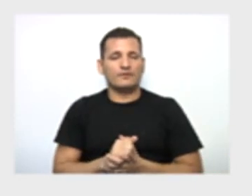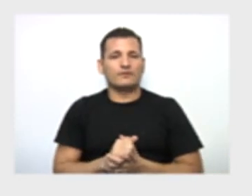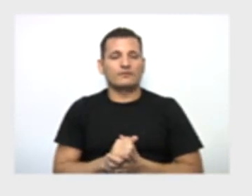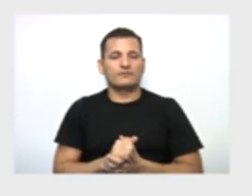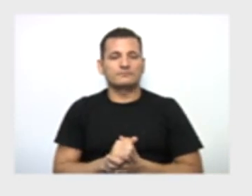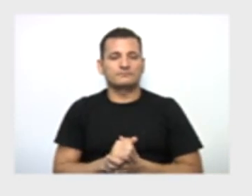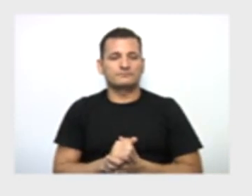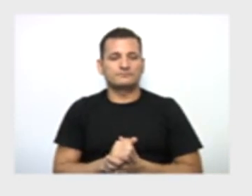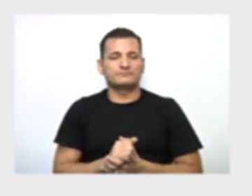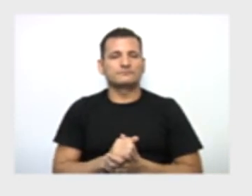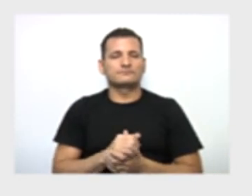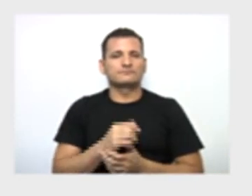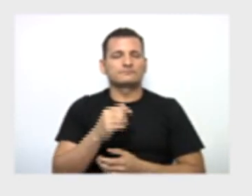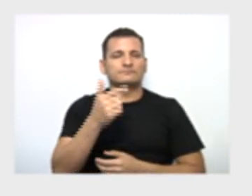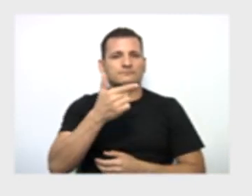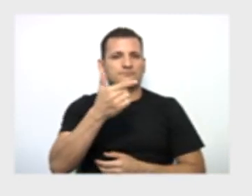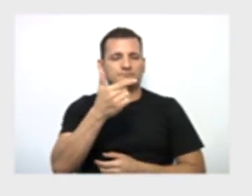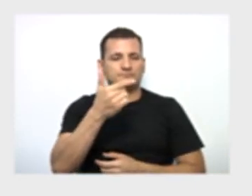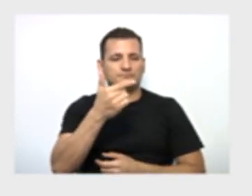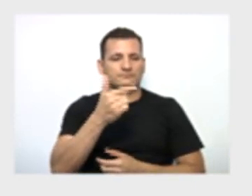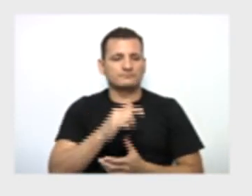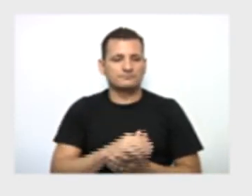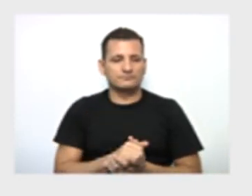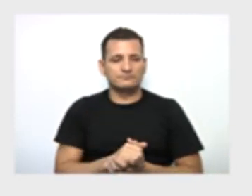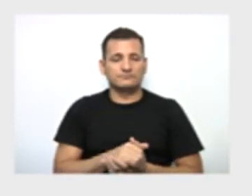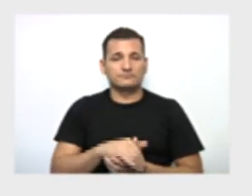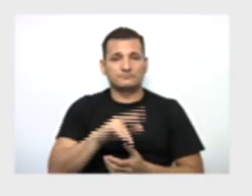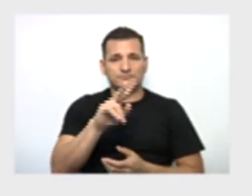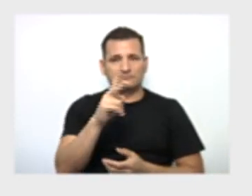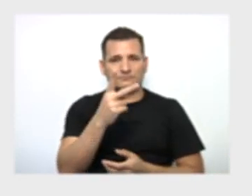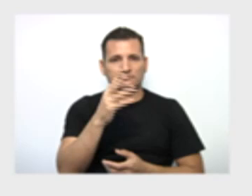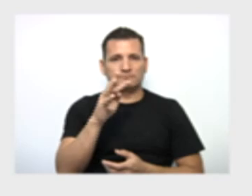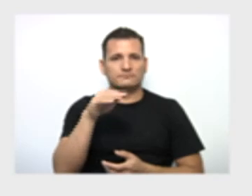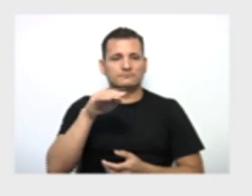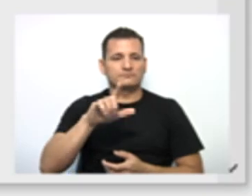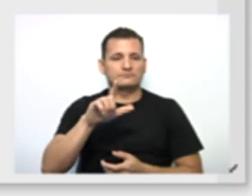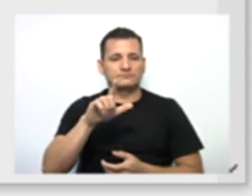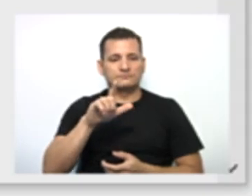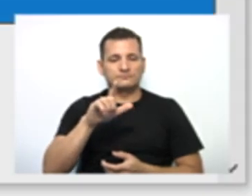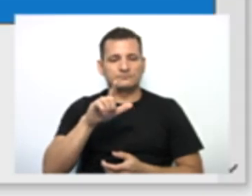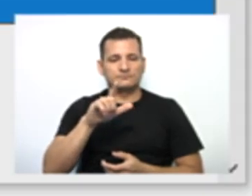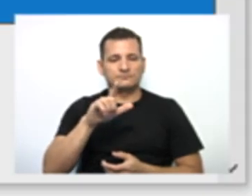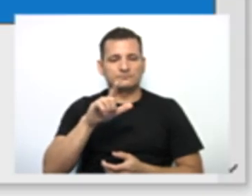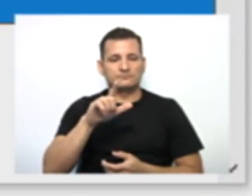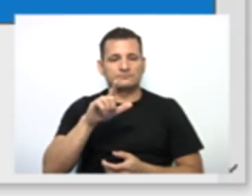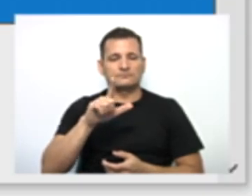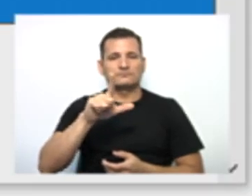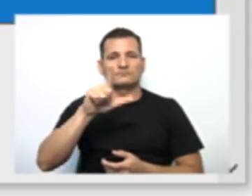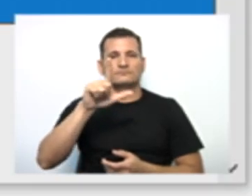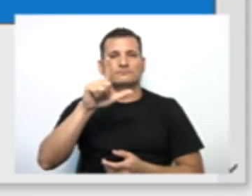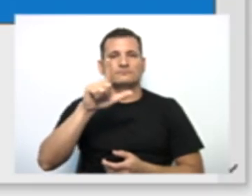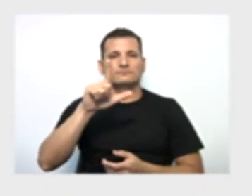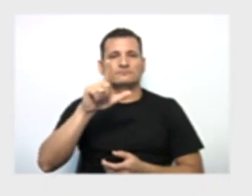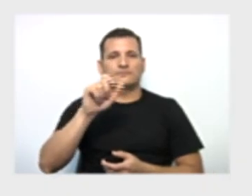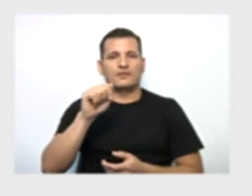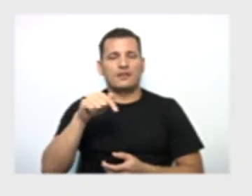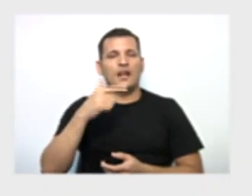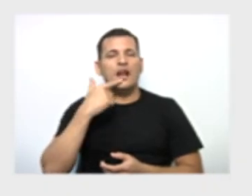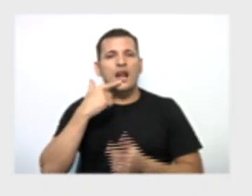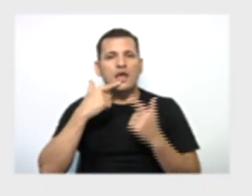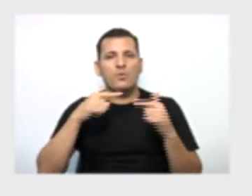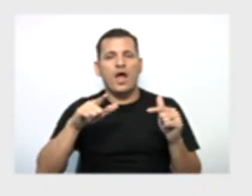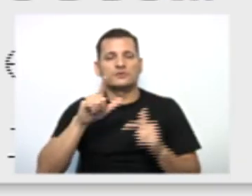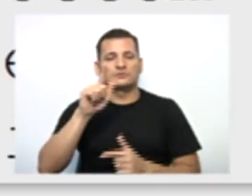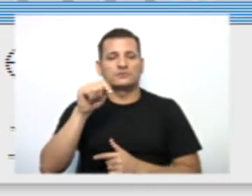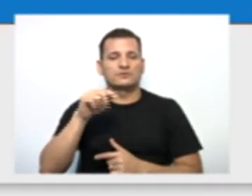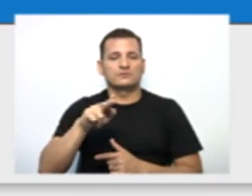Depois, a gente vai dizer que o nosso HTML vai ter a linguagem